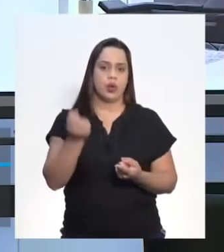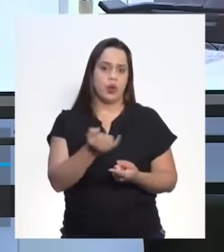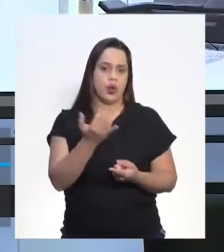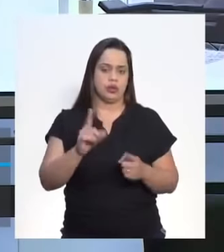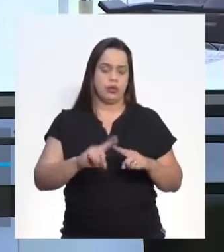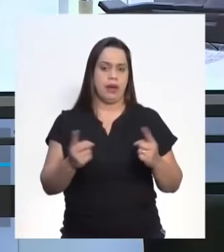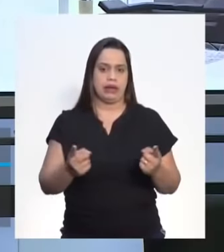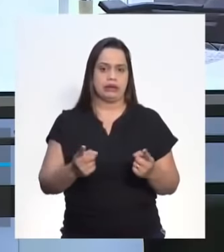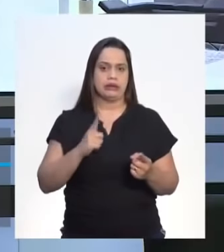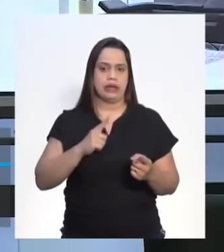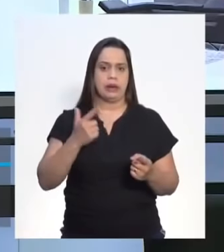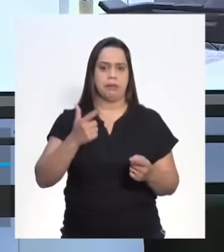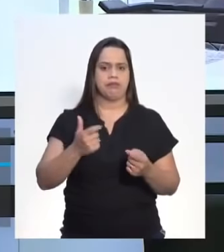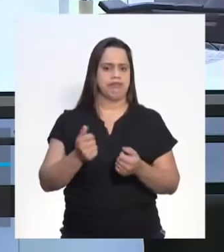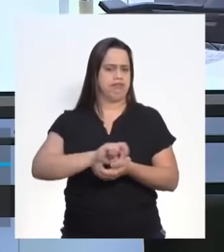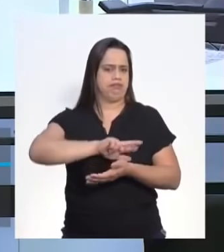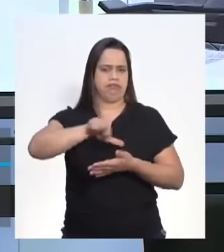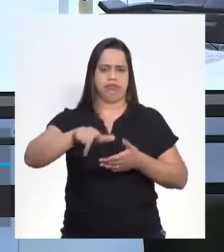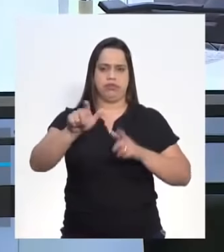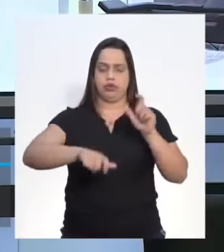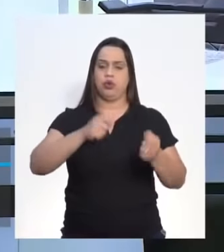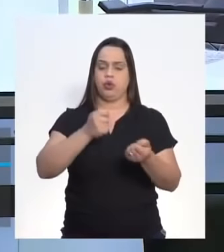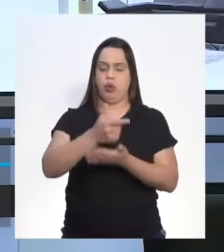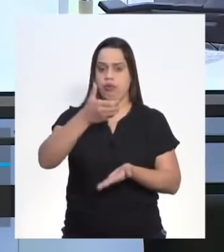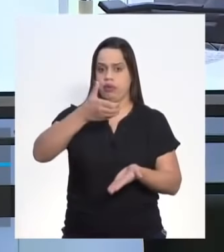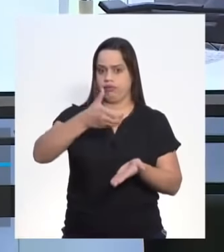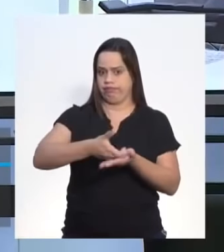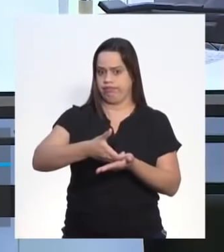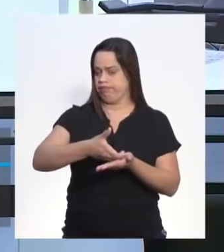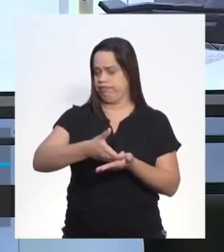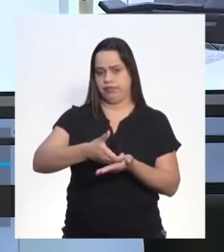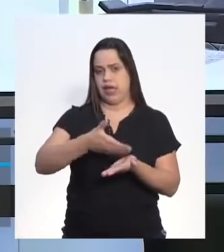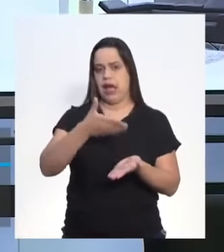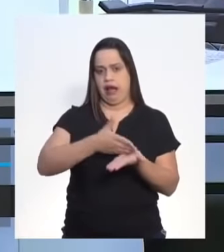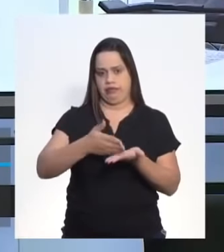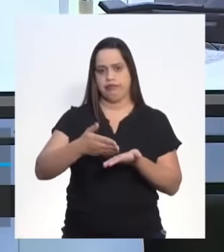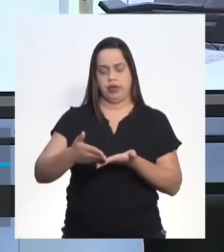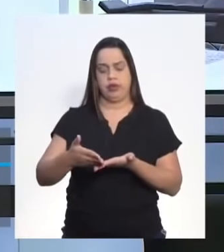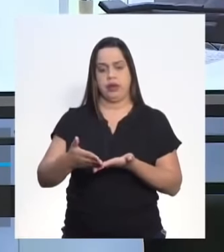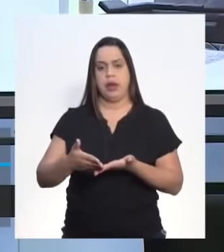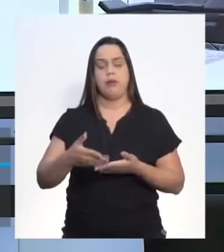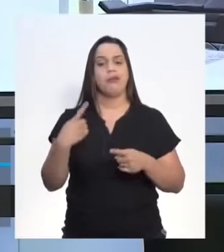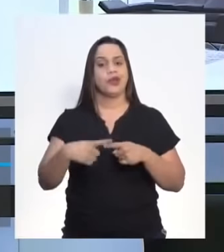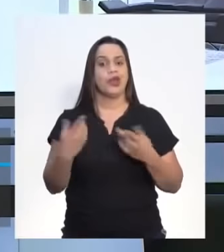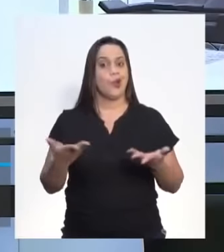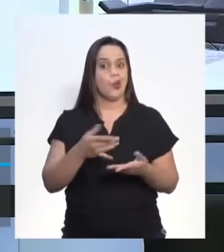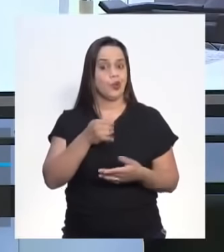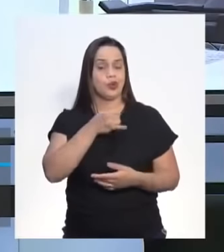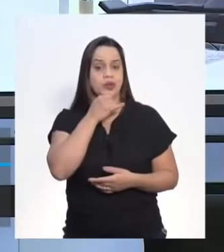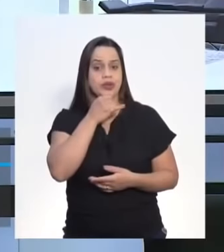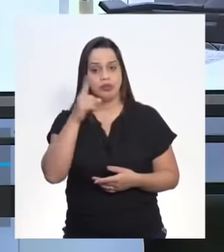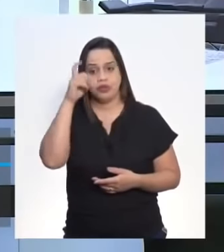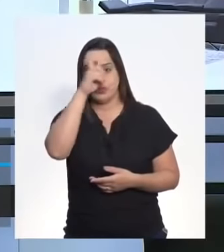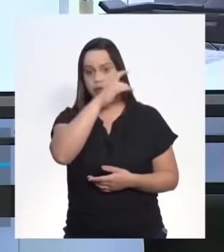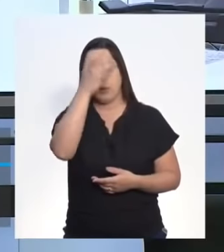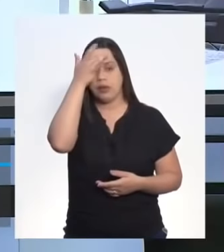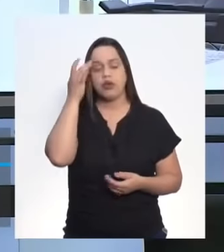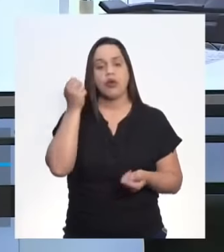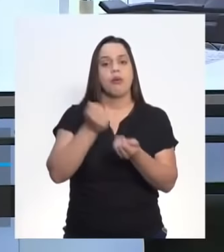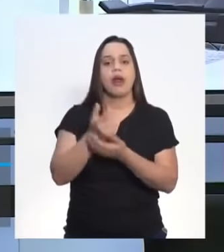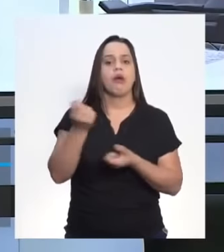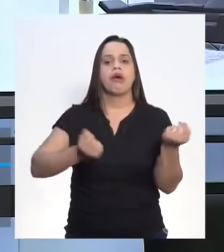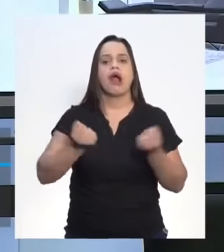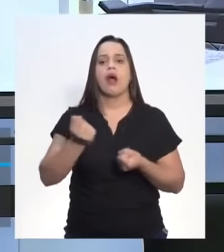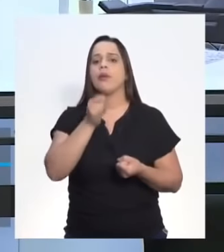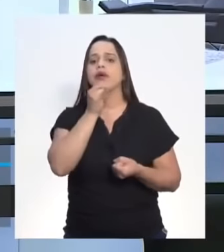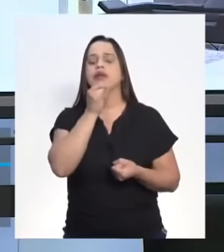dia dificilmente você vai encontrar alguém que vai comprar, por exemplo, um carro à vista. Pode acontecer, pode, mas normalmente a gente compra